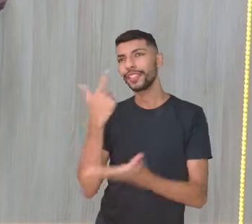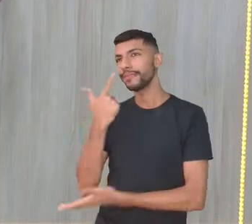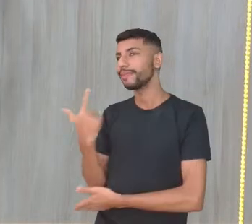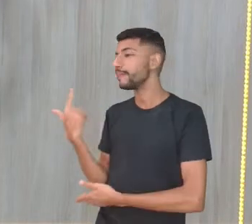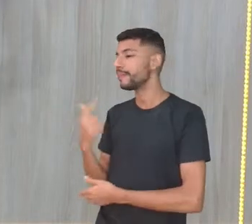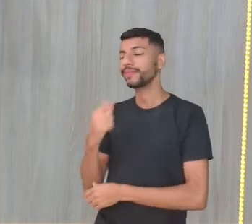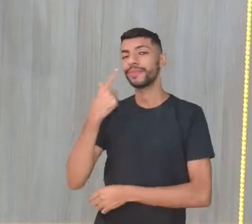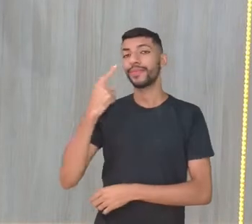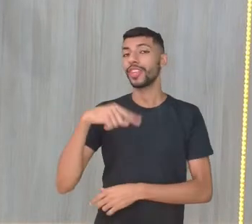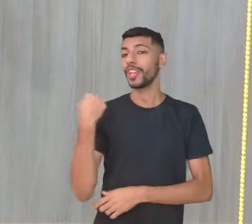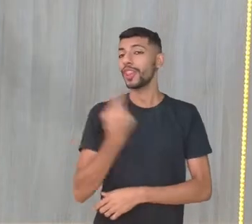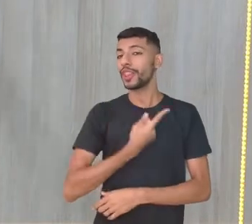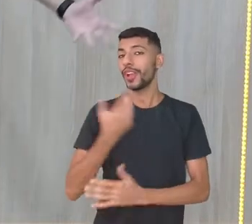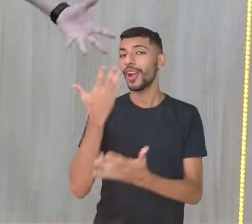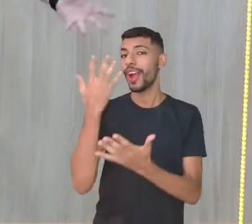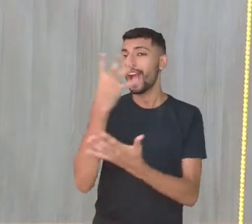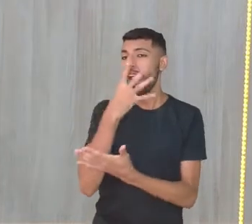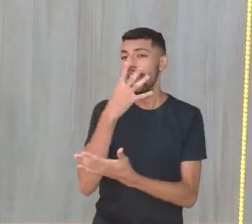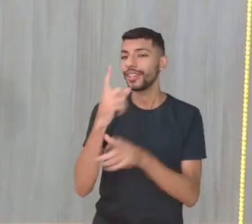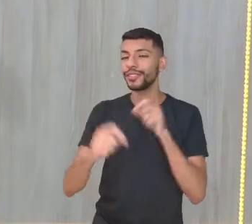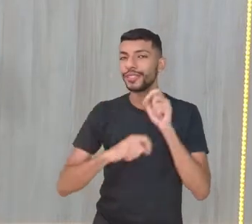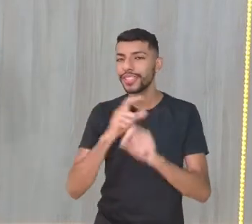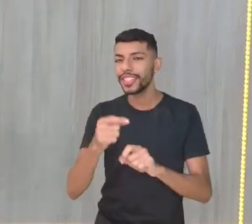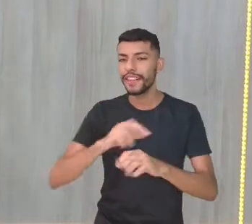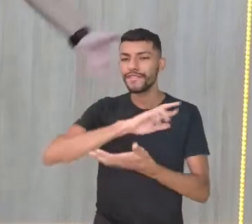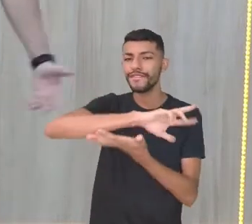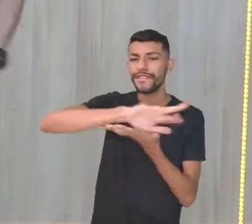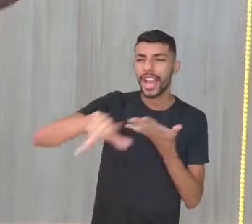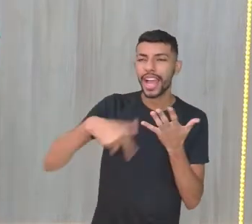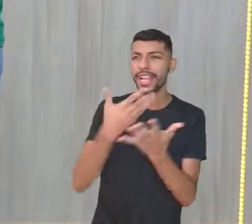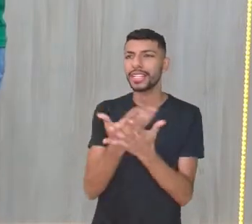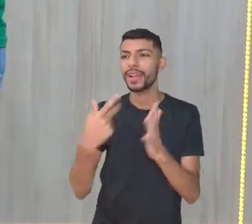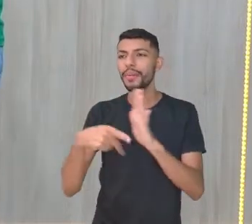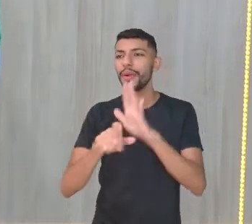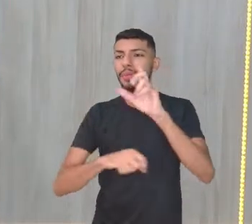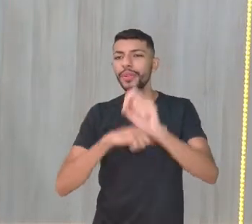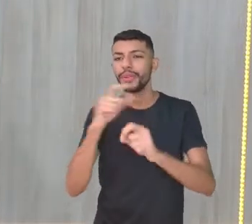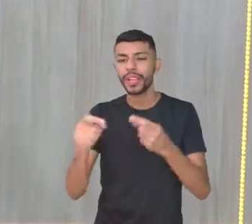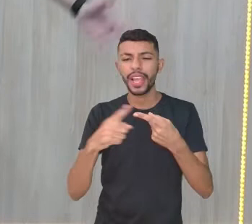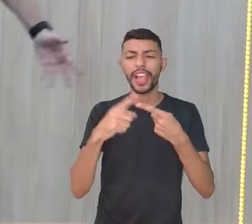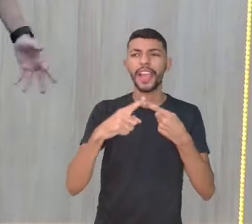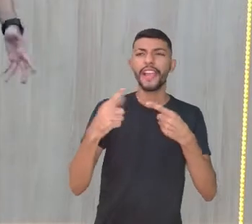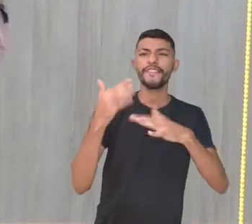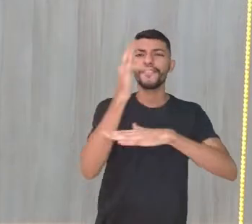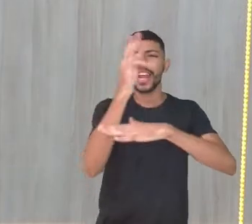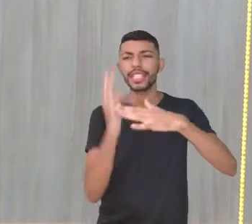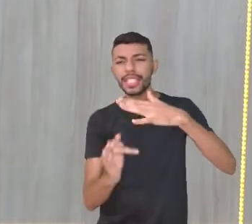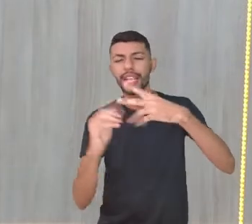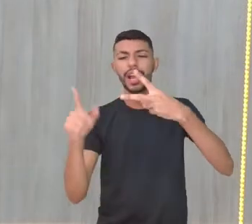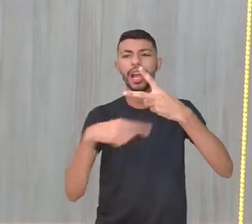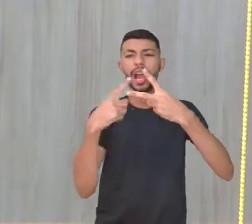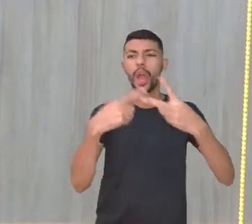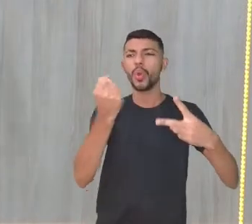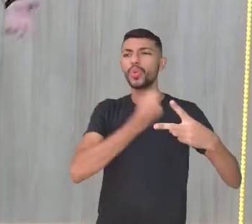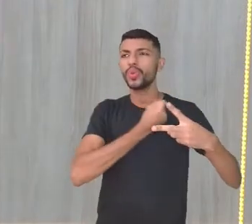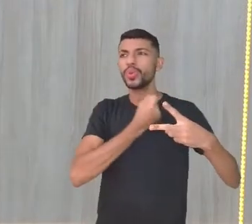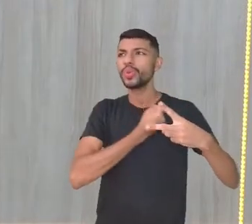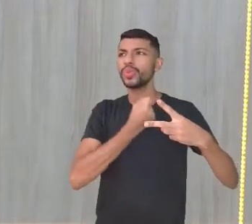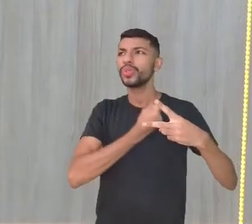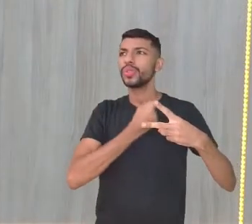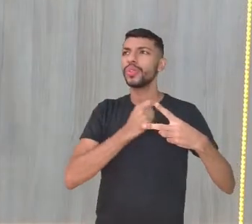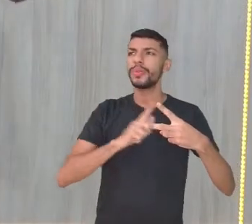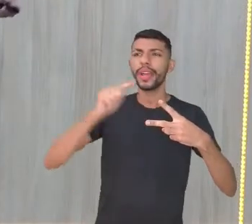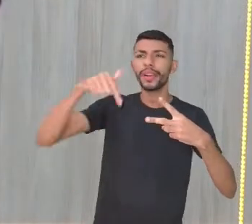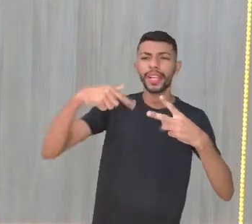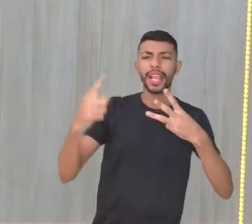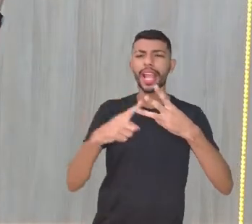aí várias aulas, né? De fração, de números racionais, de números inteiros, de